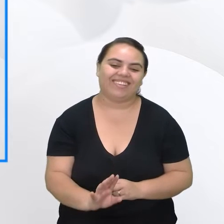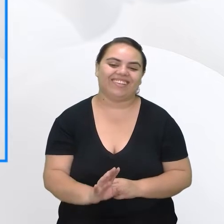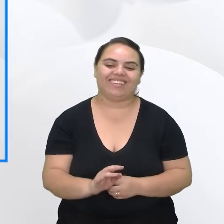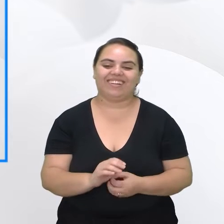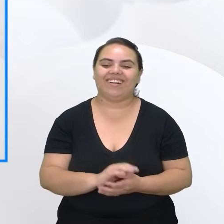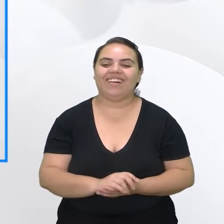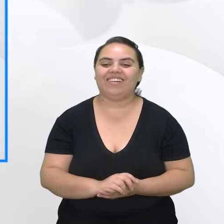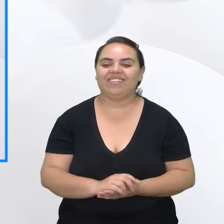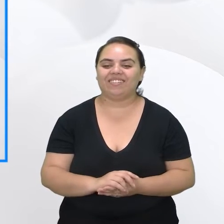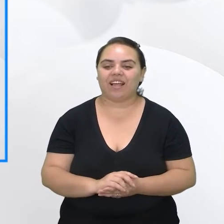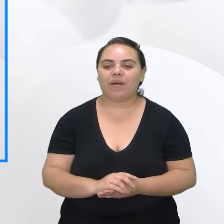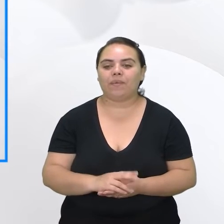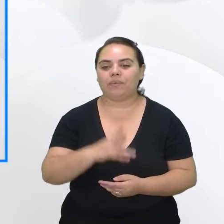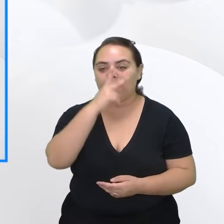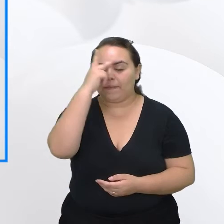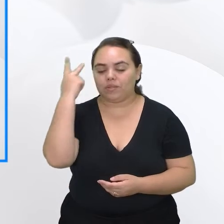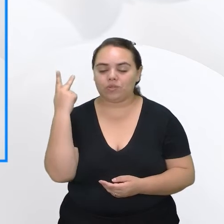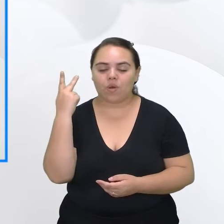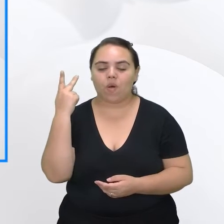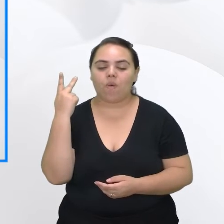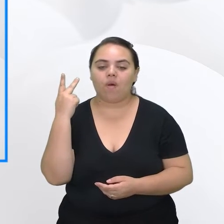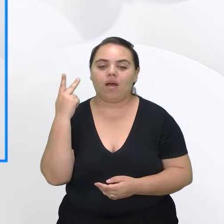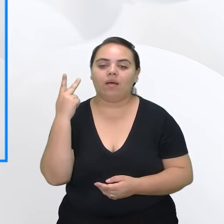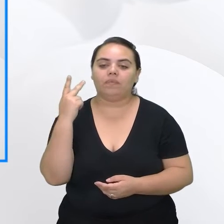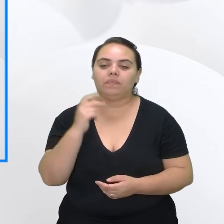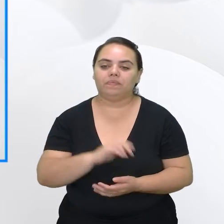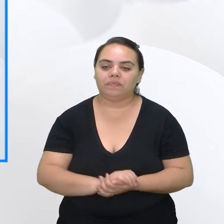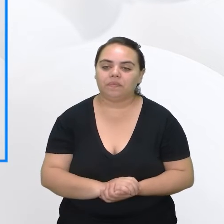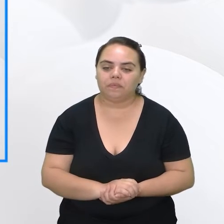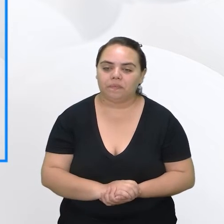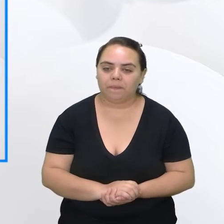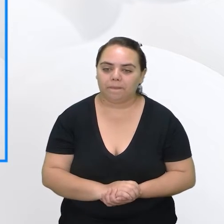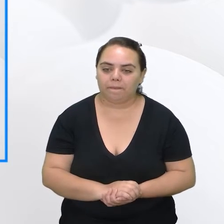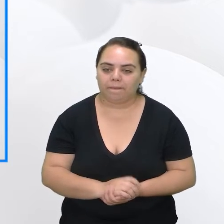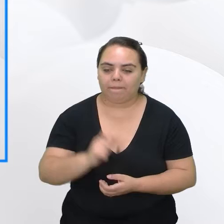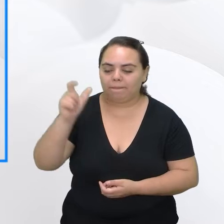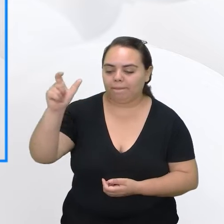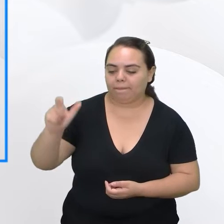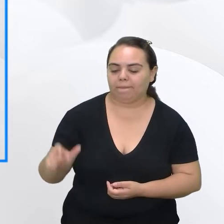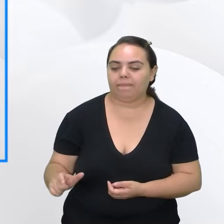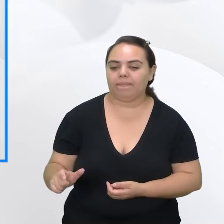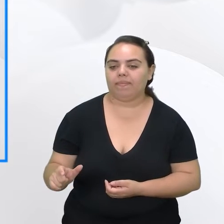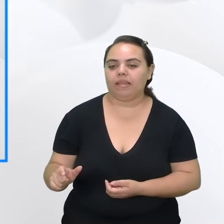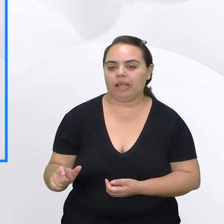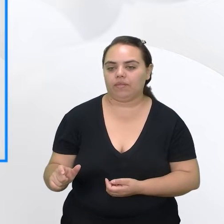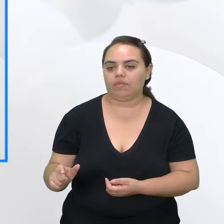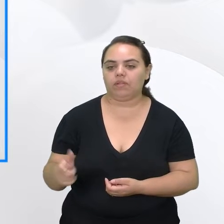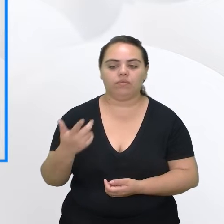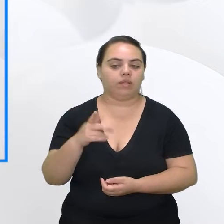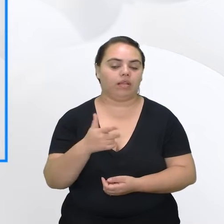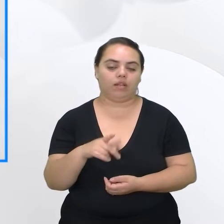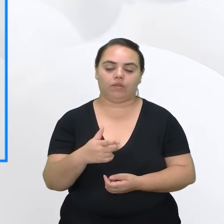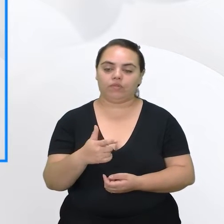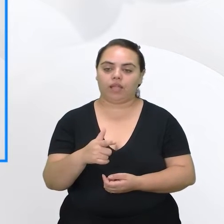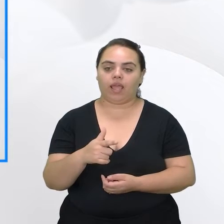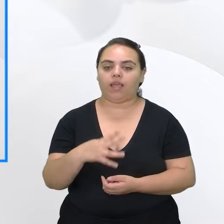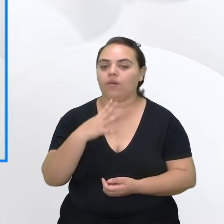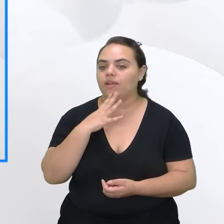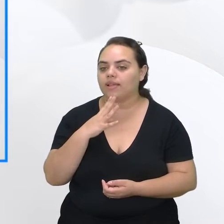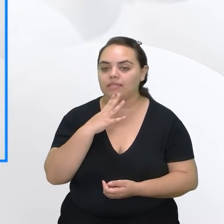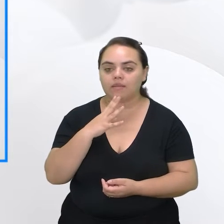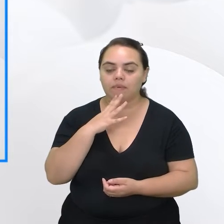né, o sem luz, né, dentro até da origem da palavra, ele é um sujeito que não tem nenhum tipo de